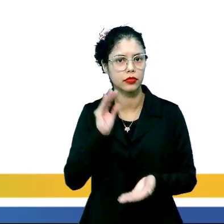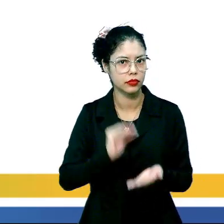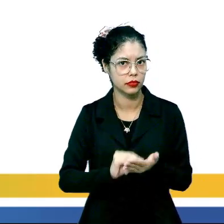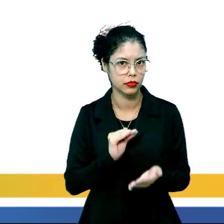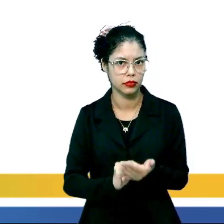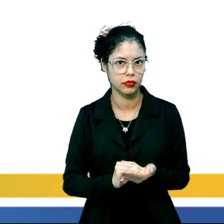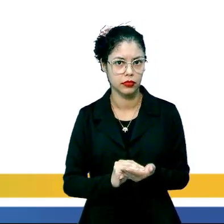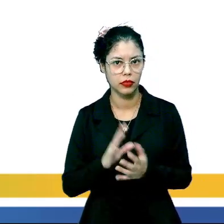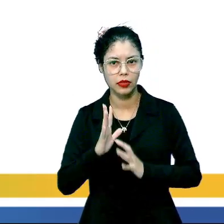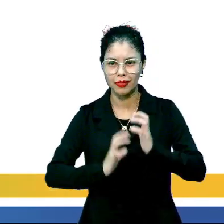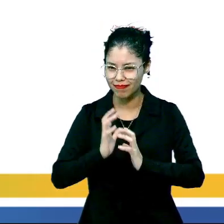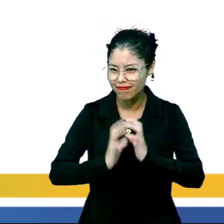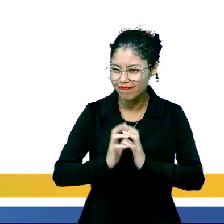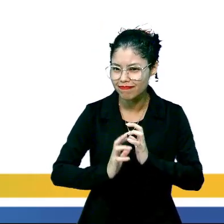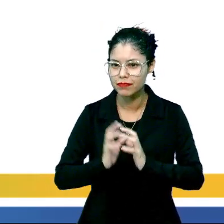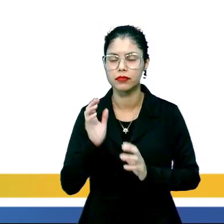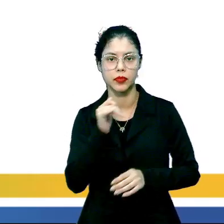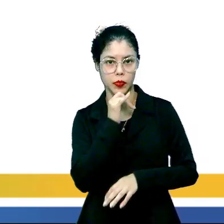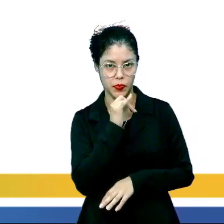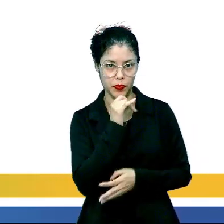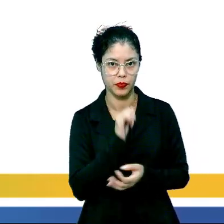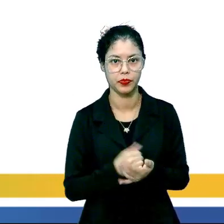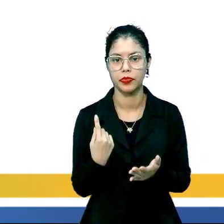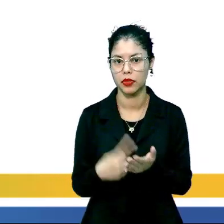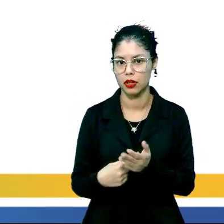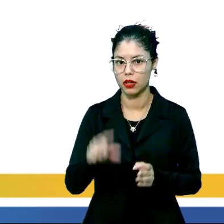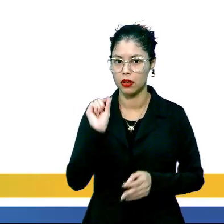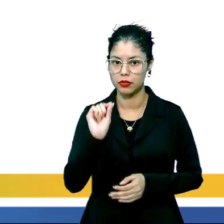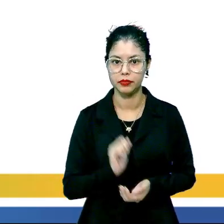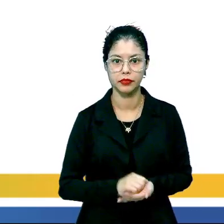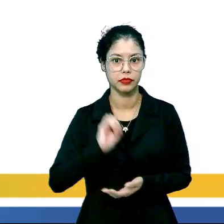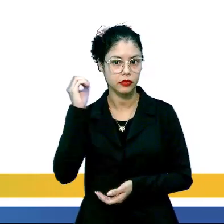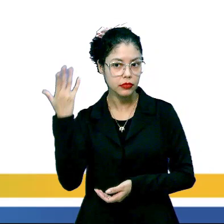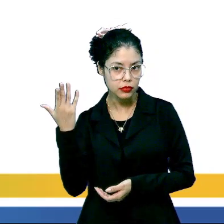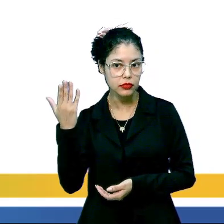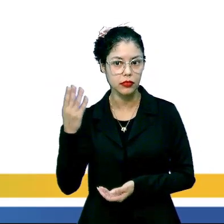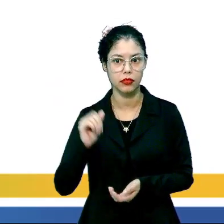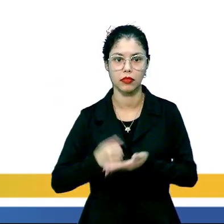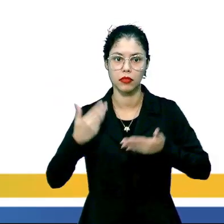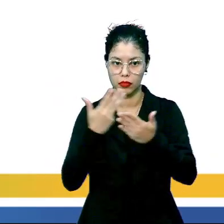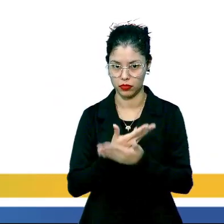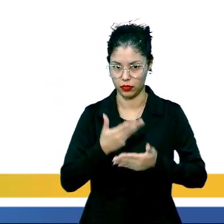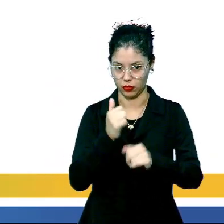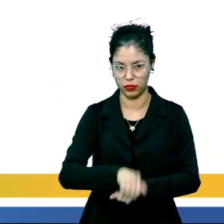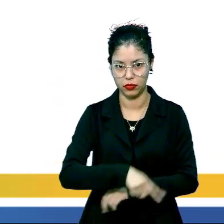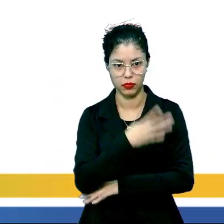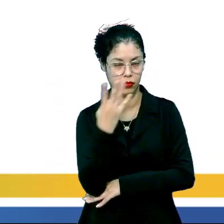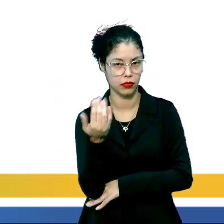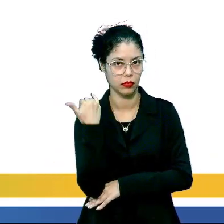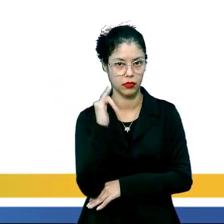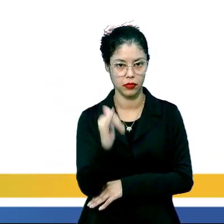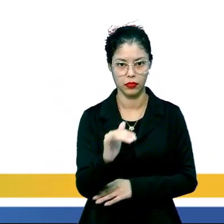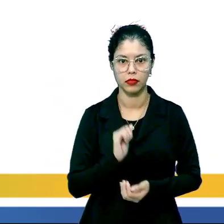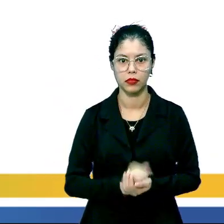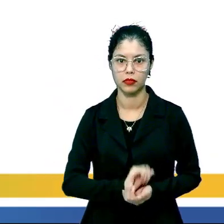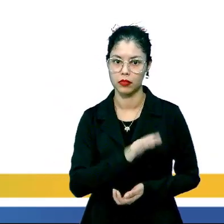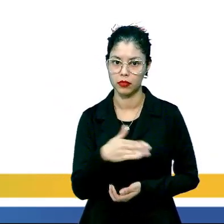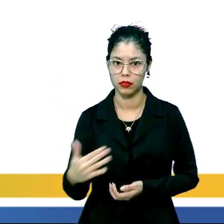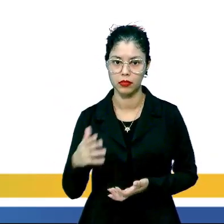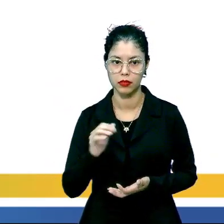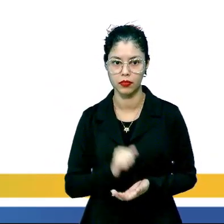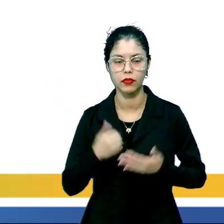por exemplo, a gente considera a ocorrência de conservação da quantidade energética. Então, quando ocorre